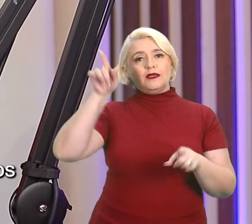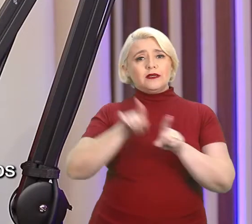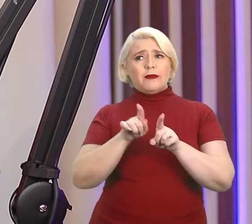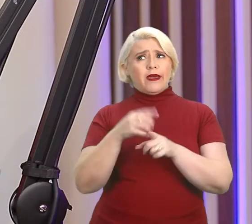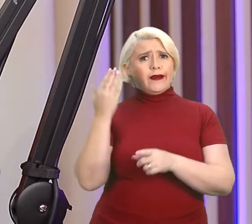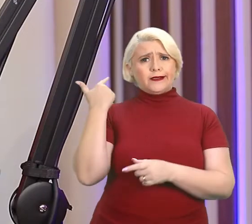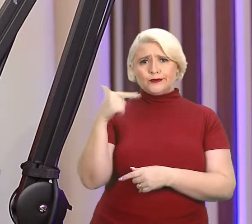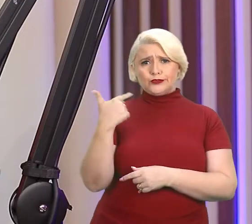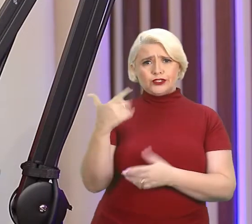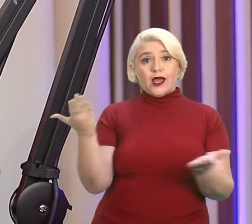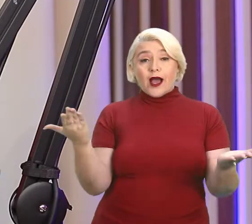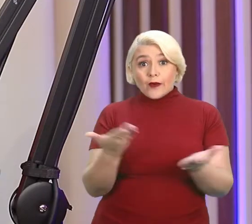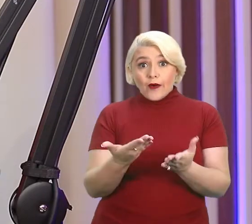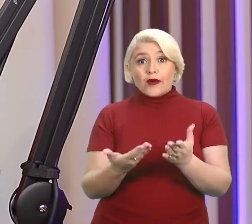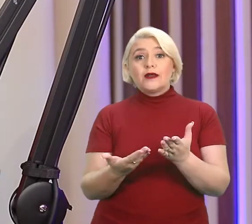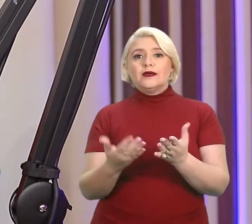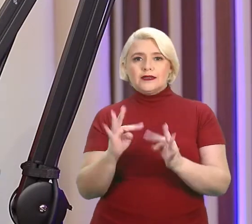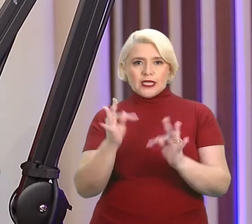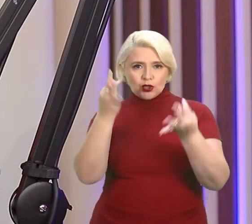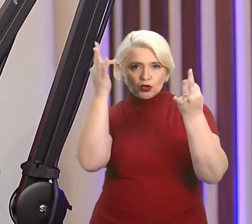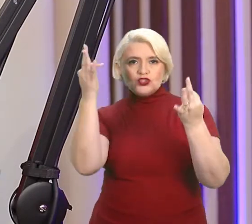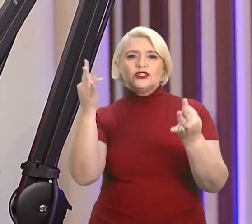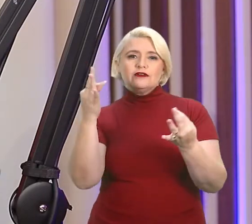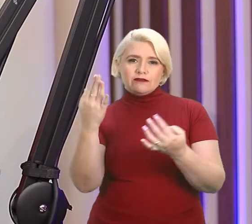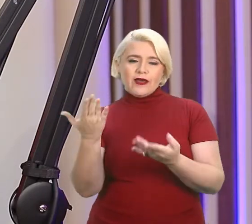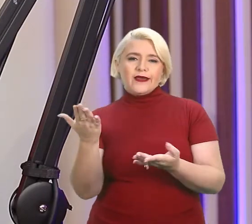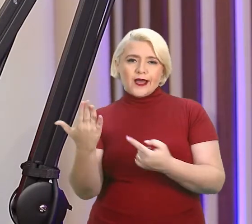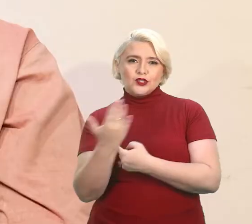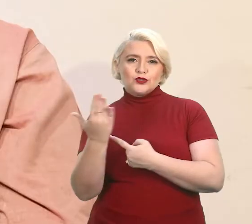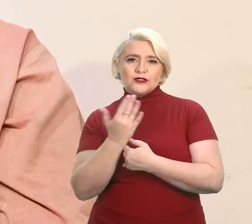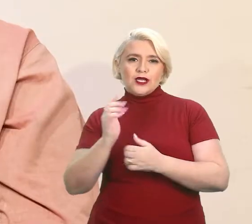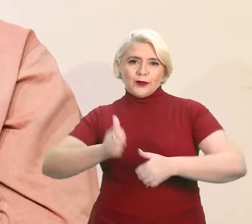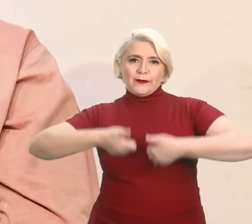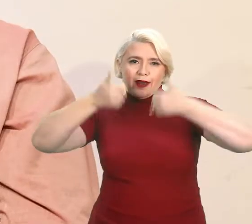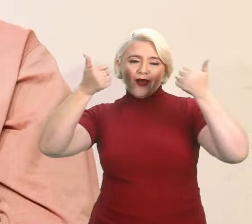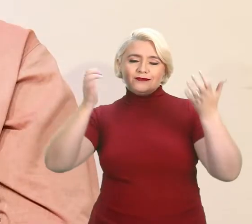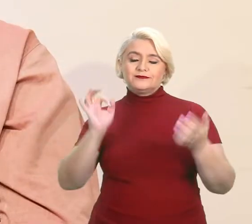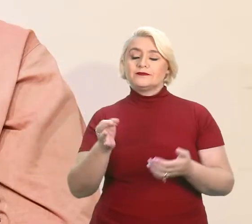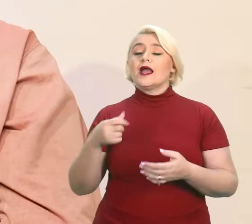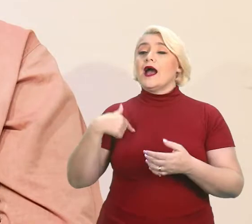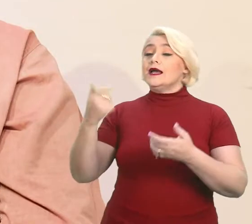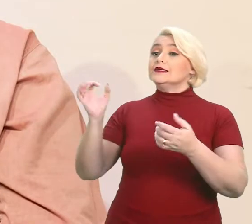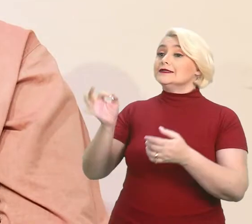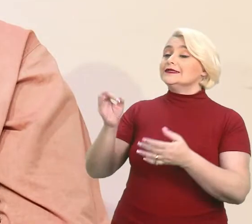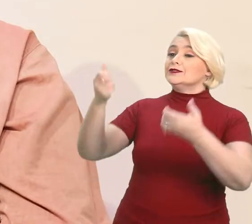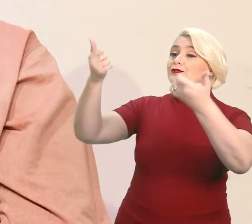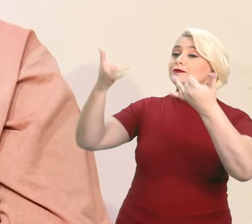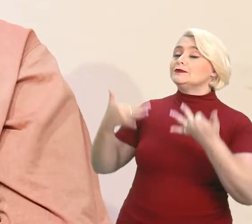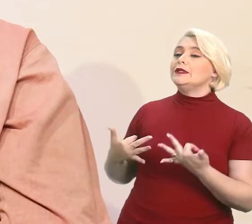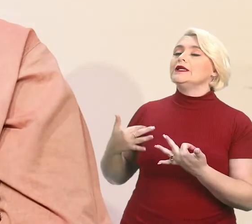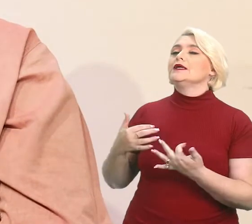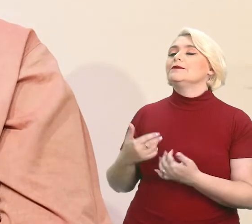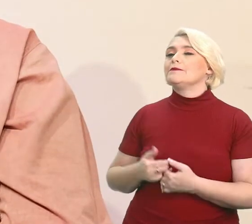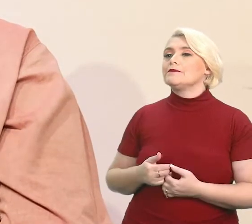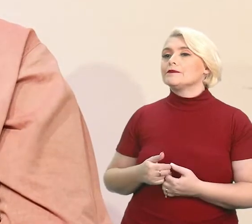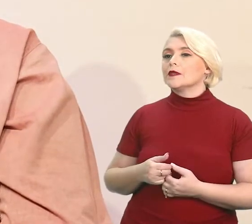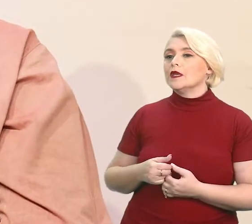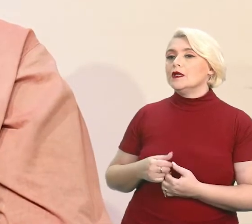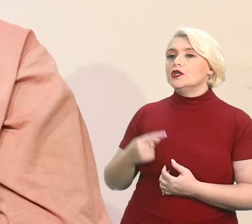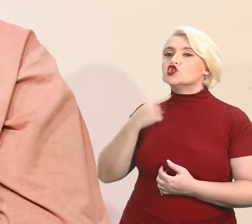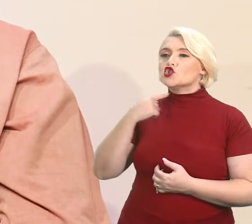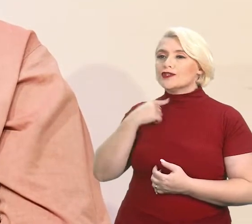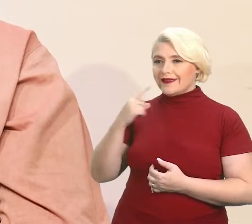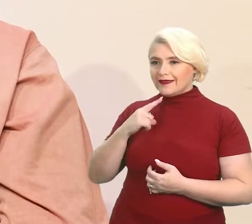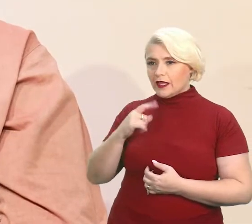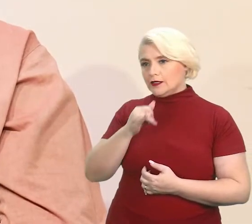isso antes, aí agora as tecnologias vão chegando e a gente vai se aprimorando. Isso. E me diga uma coisa, os sotaques,